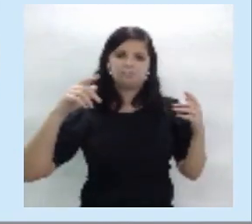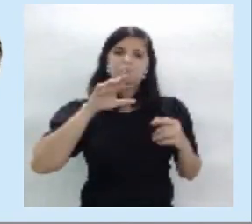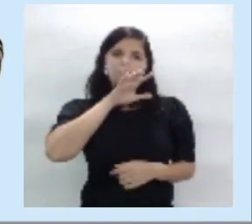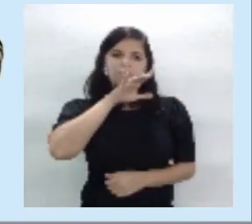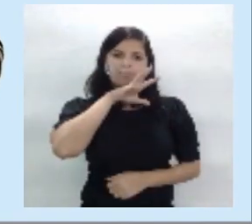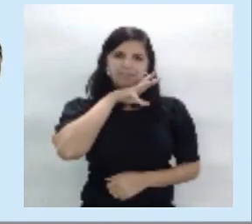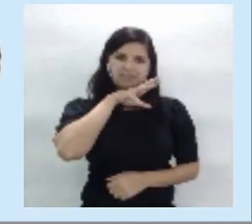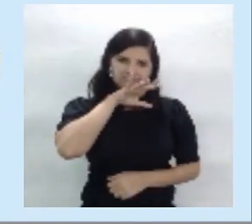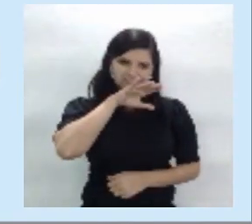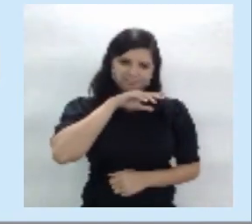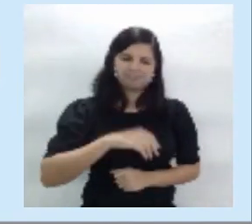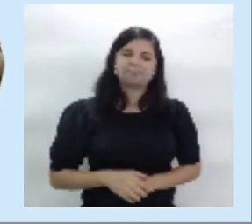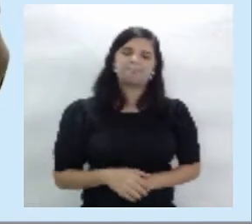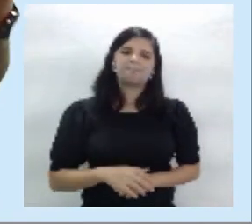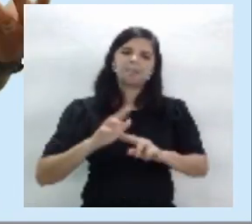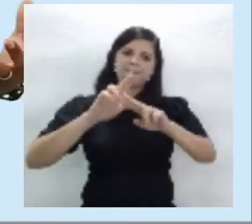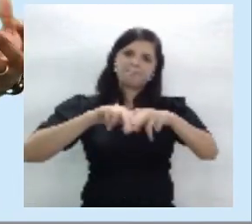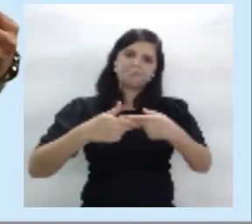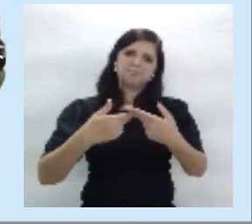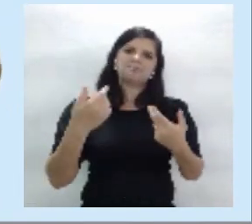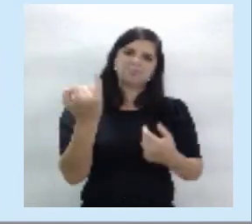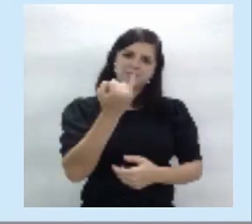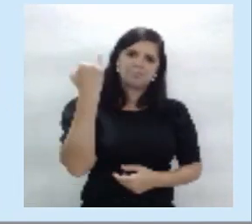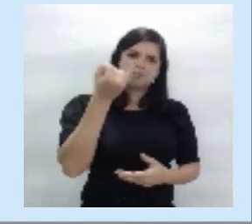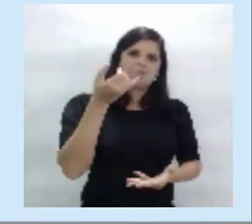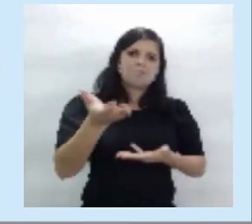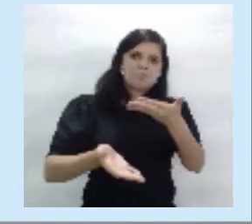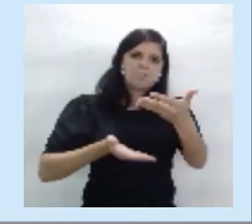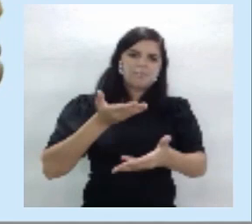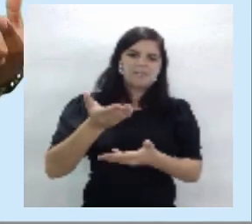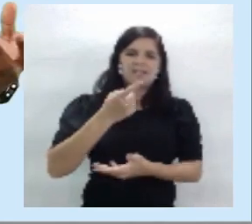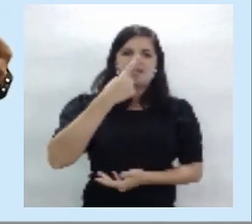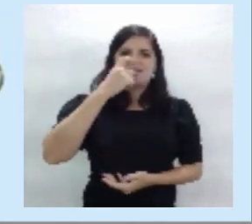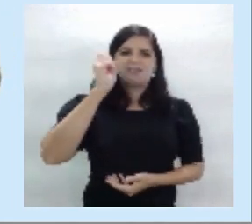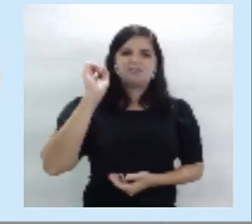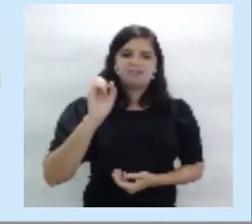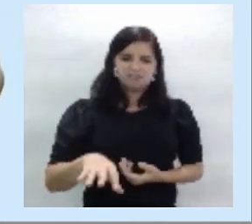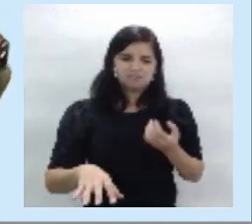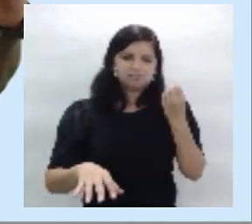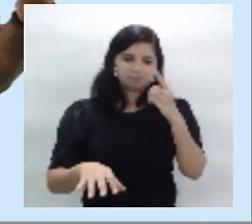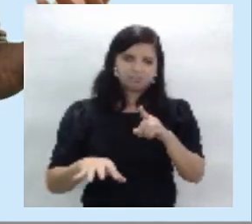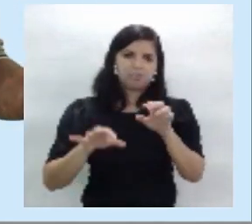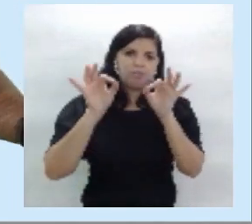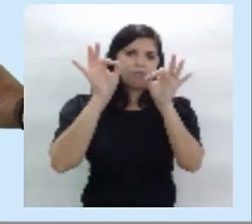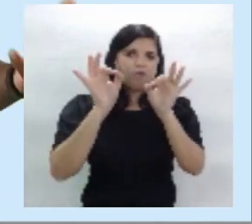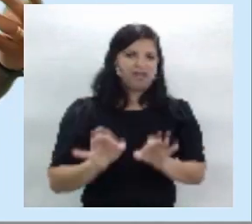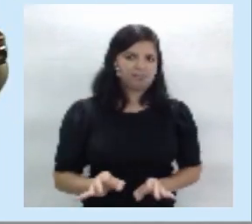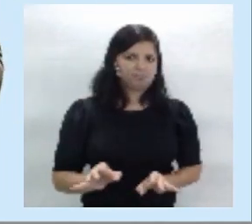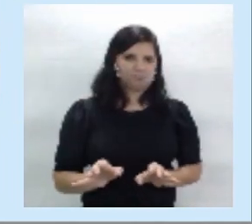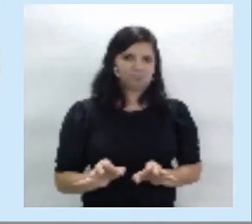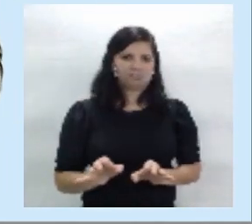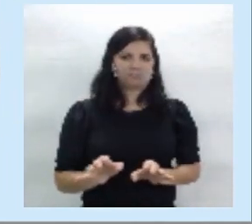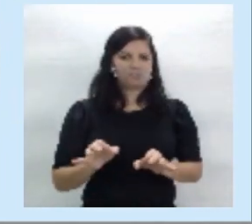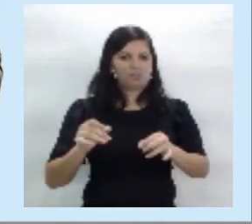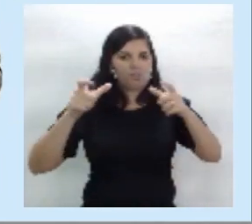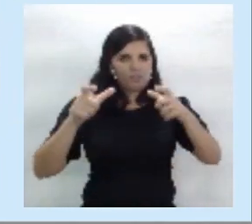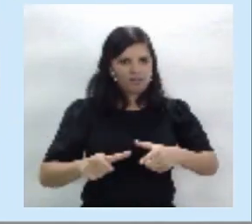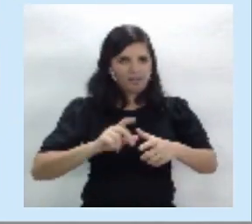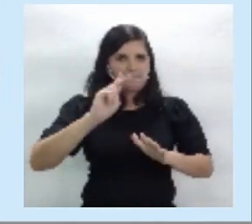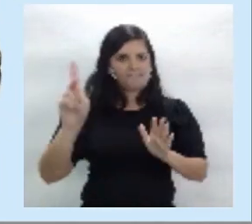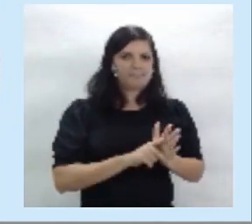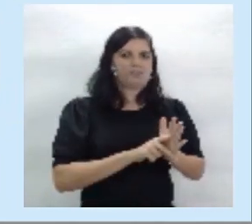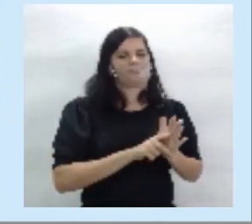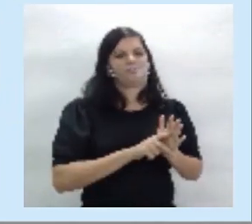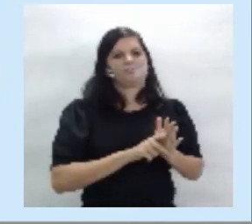interessante que nós cuidemos do nosso lixo e despejemos ele, né, de modo correto em ambientes próprios.